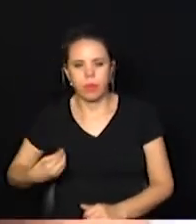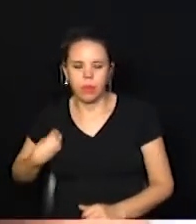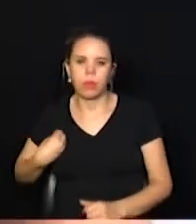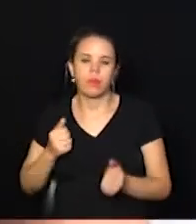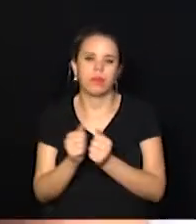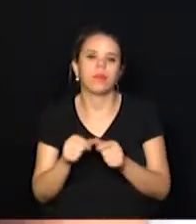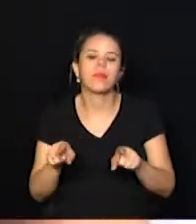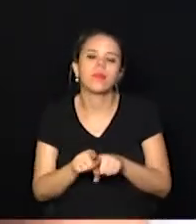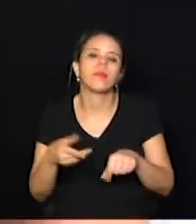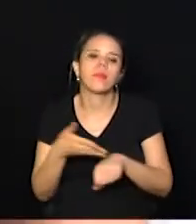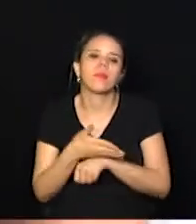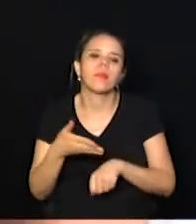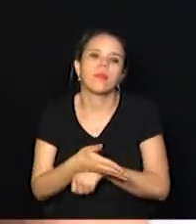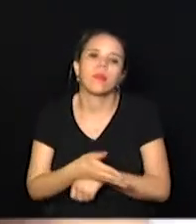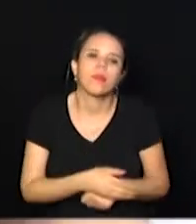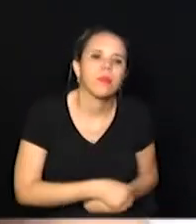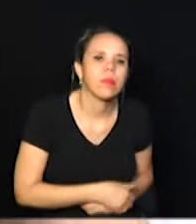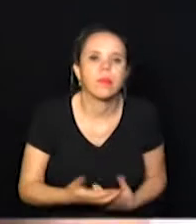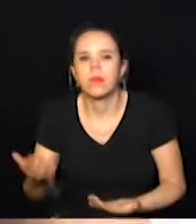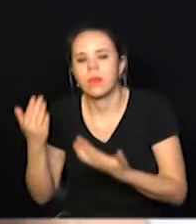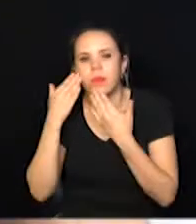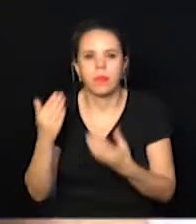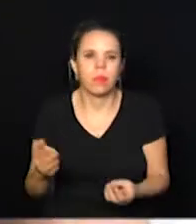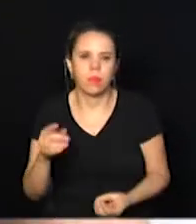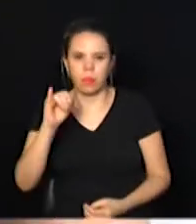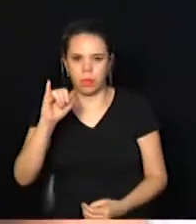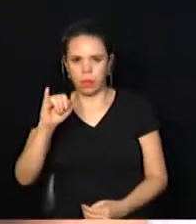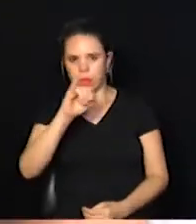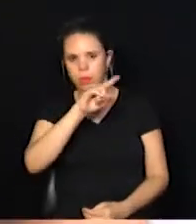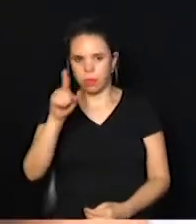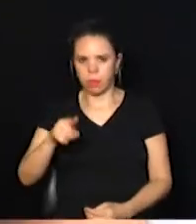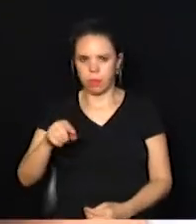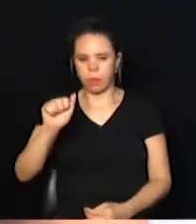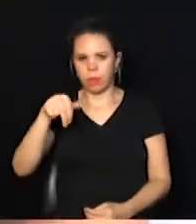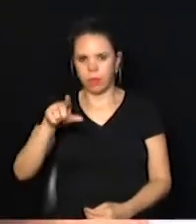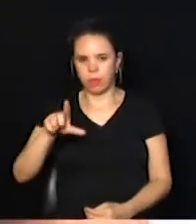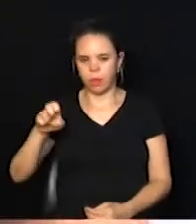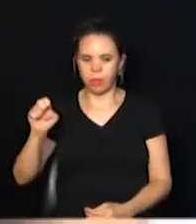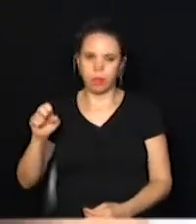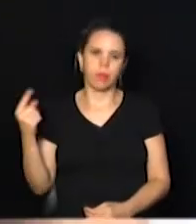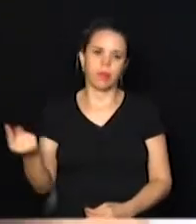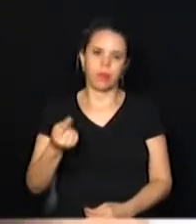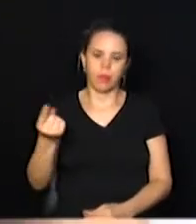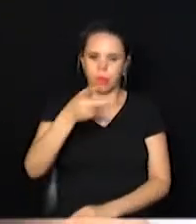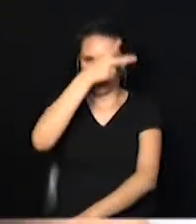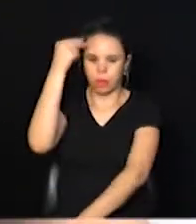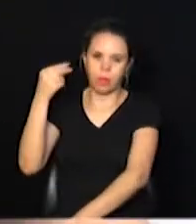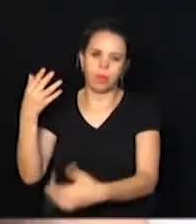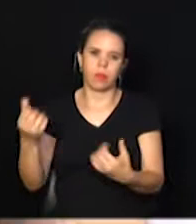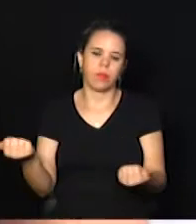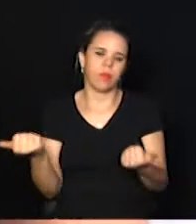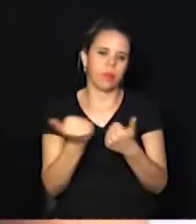também, participando dessa atividade. Quero agradecer a Isalene, a nossa eterna prefeita, que assumiu essa